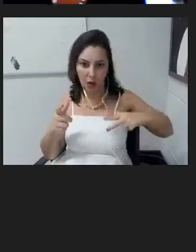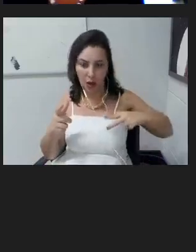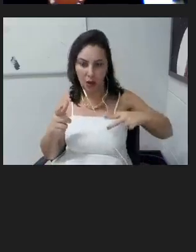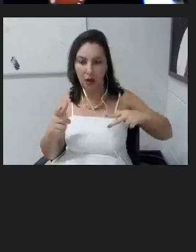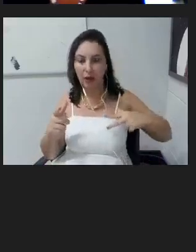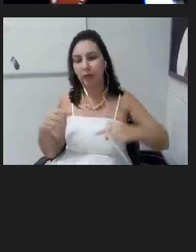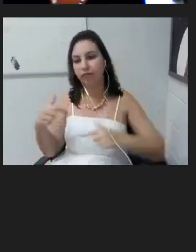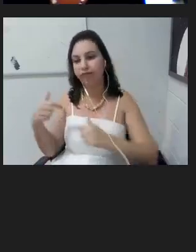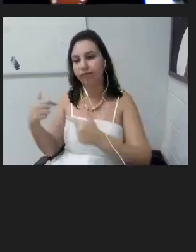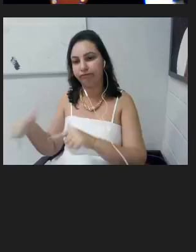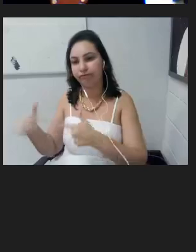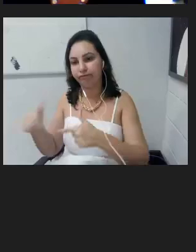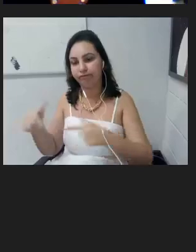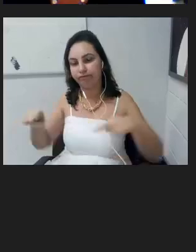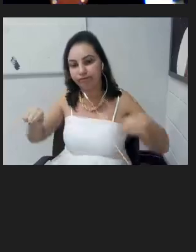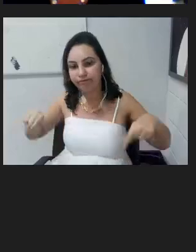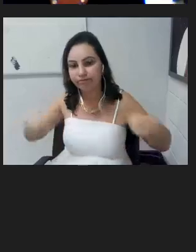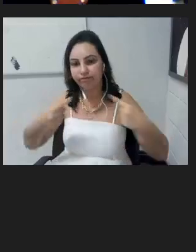Esse é um desafio, né?